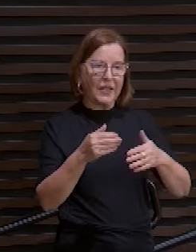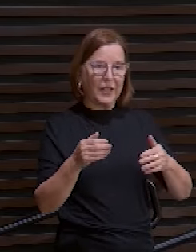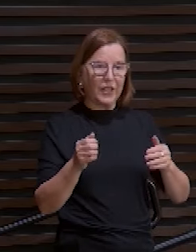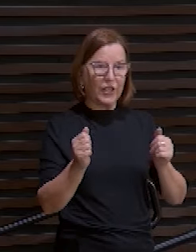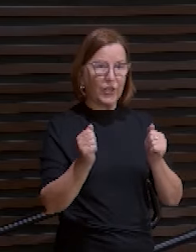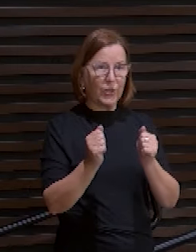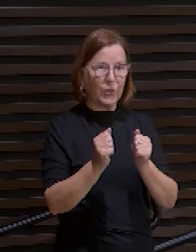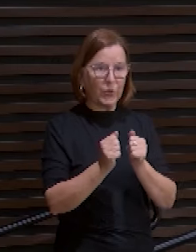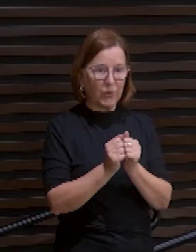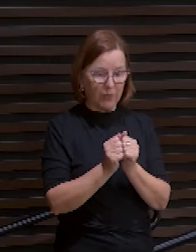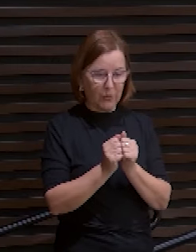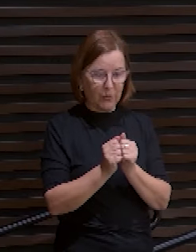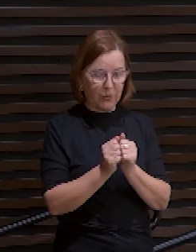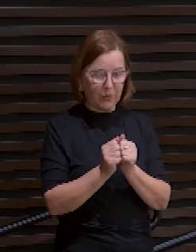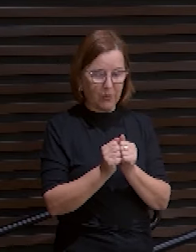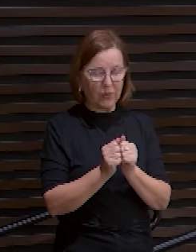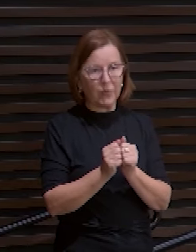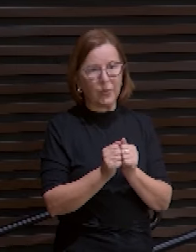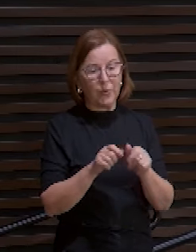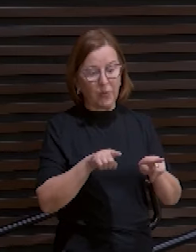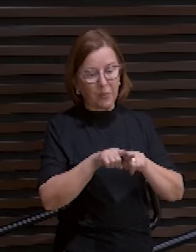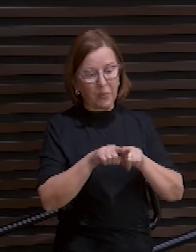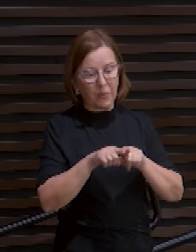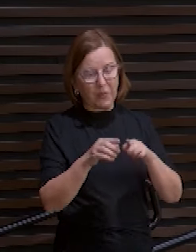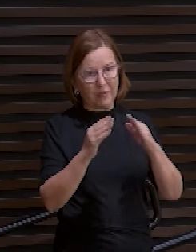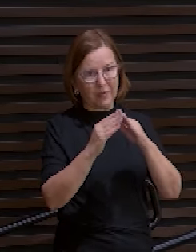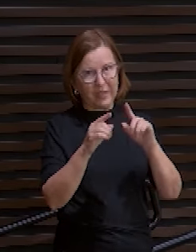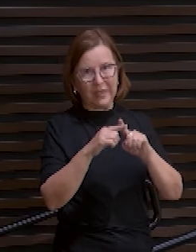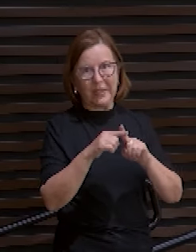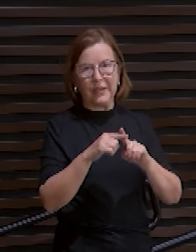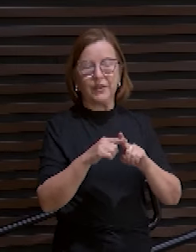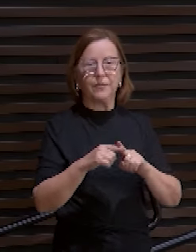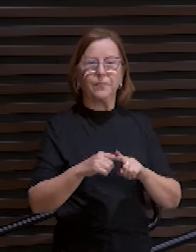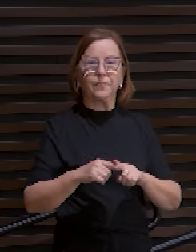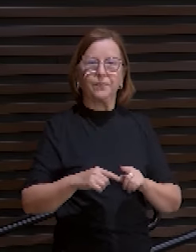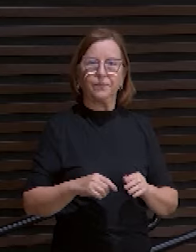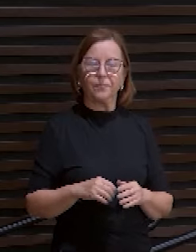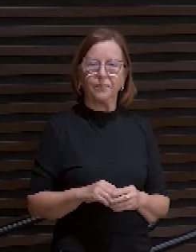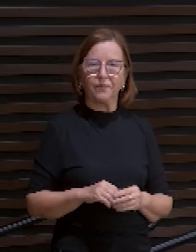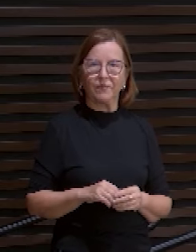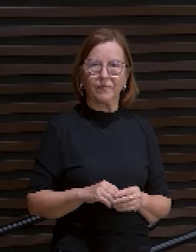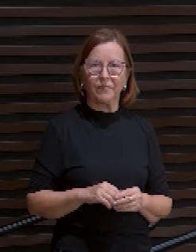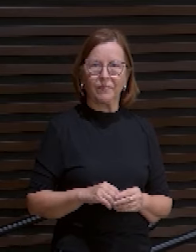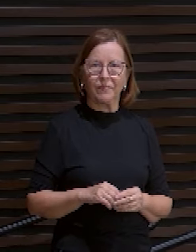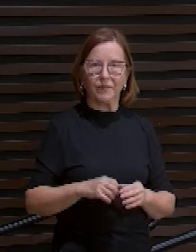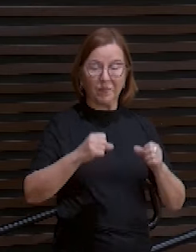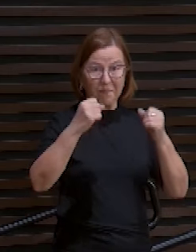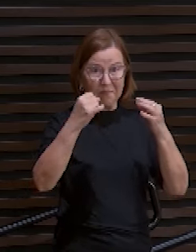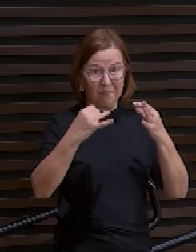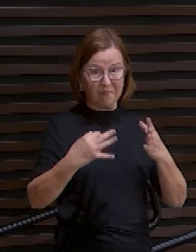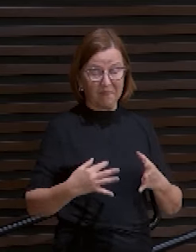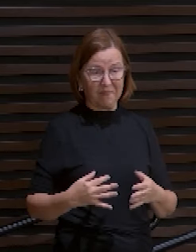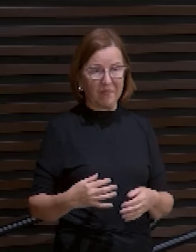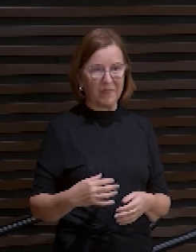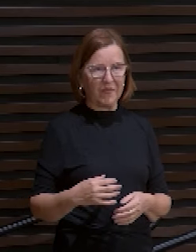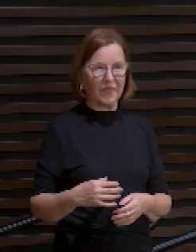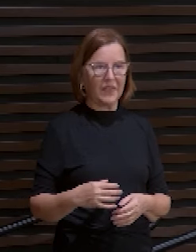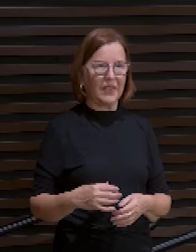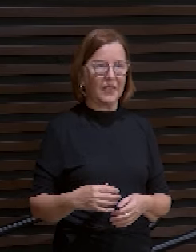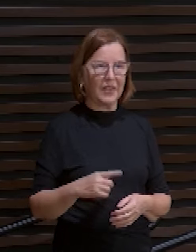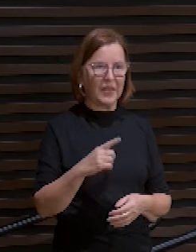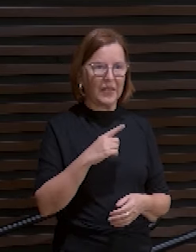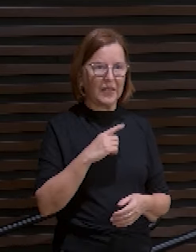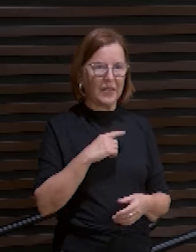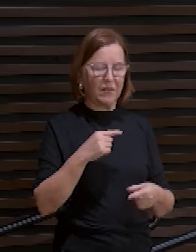na igreja Jonathas Edward explica da seguinte forma existe uma